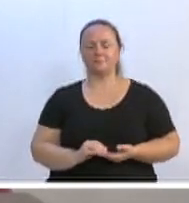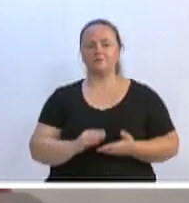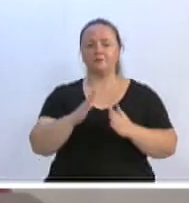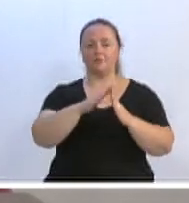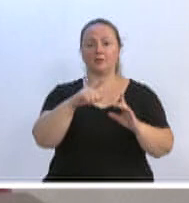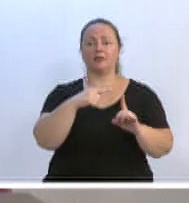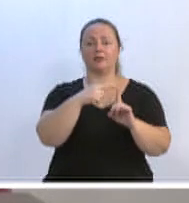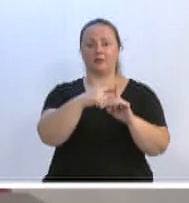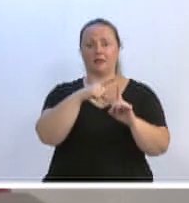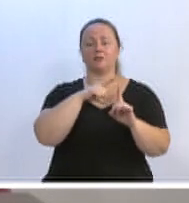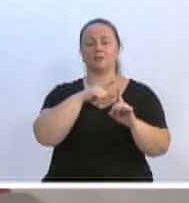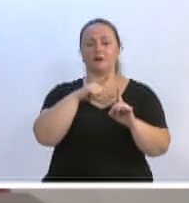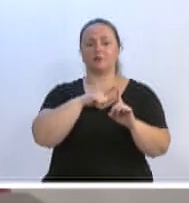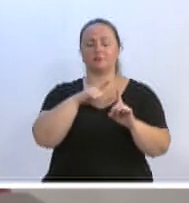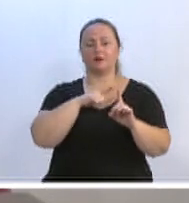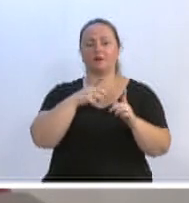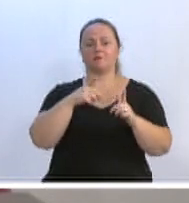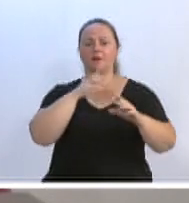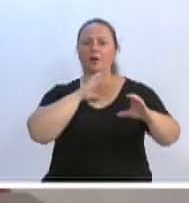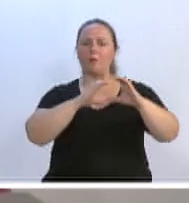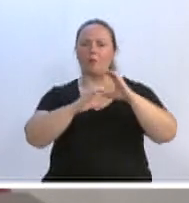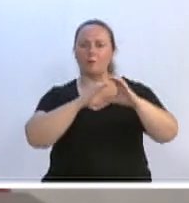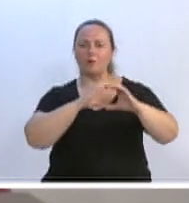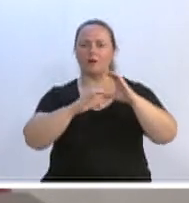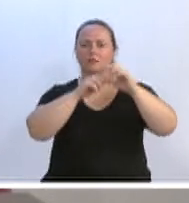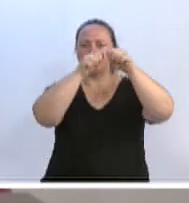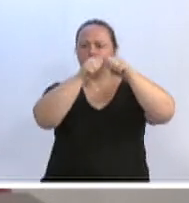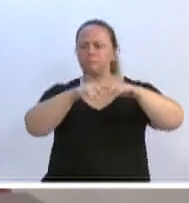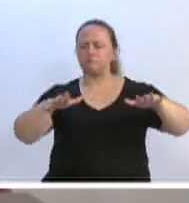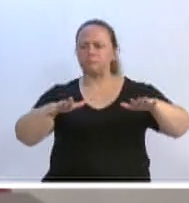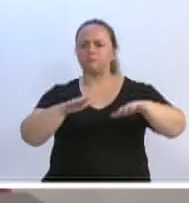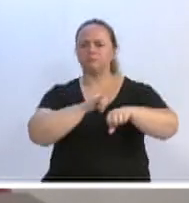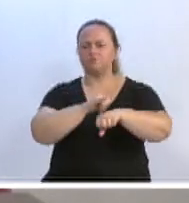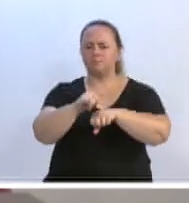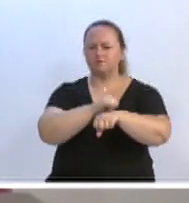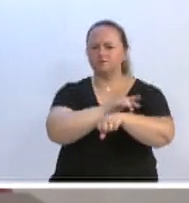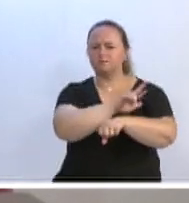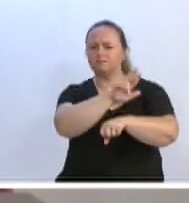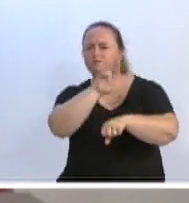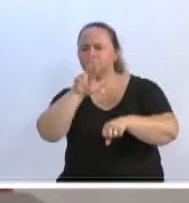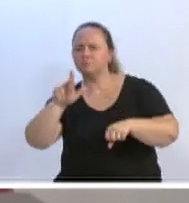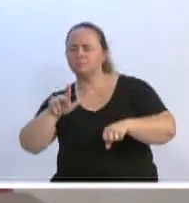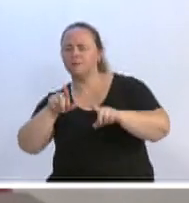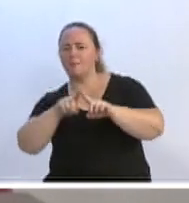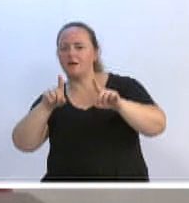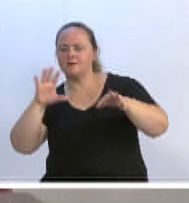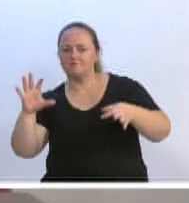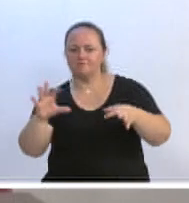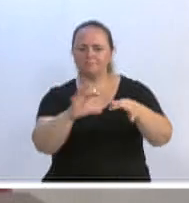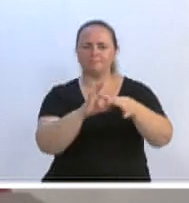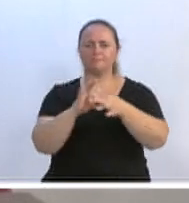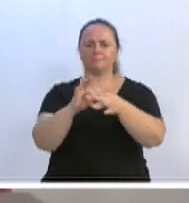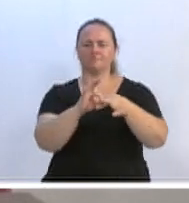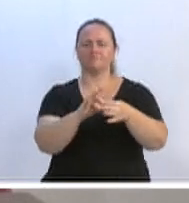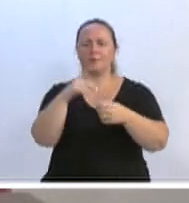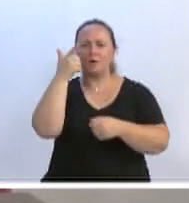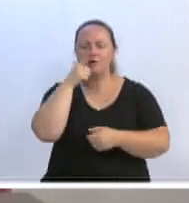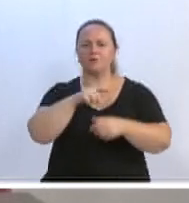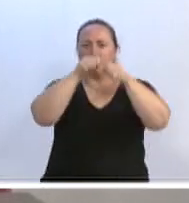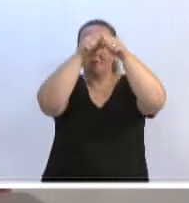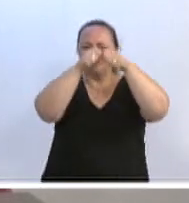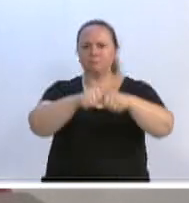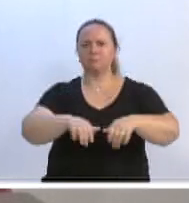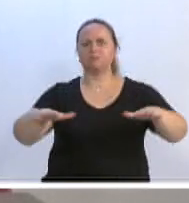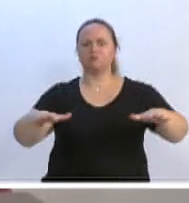de comunicação composto por diversos meios, que juntos proporcionam abrangência